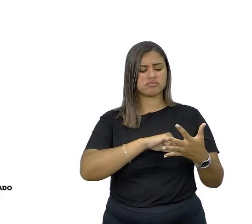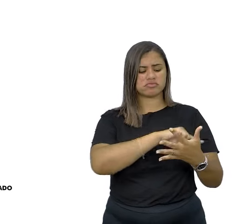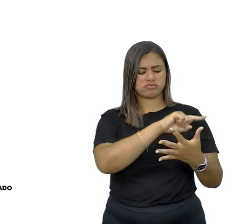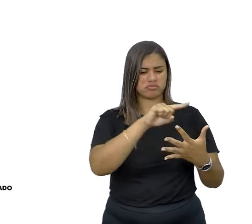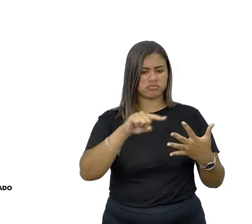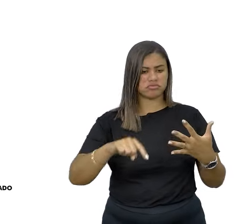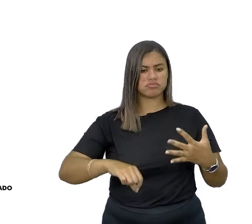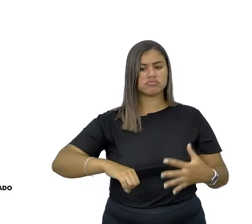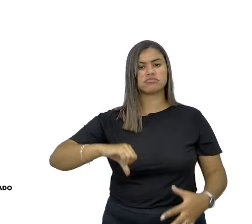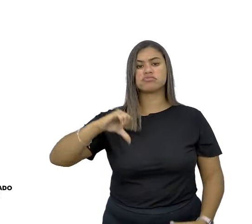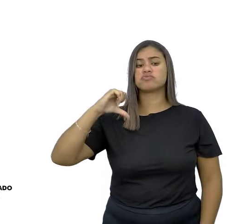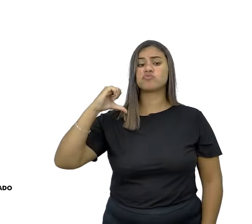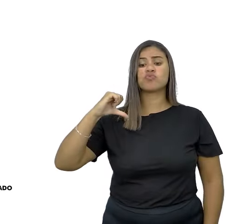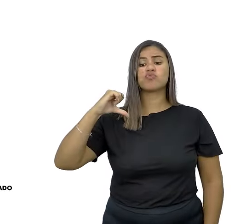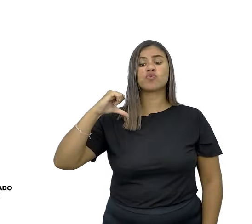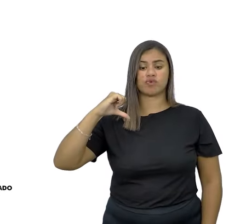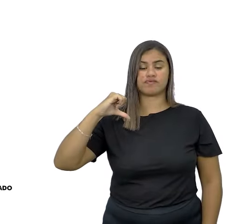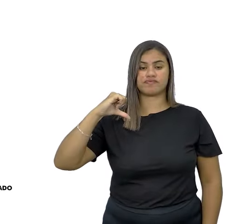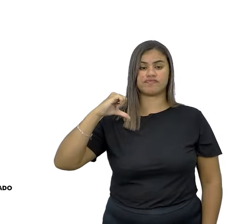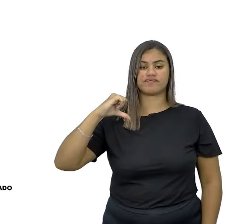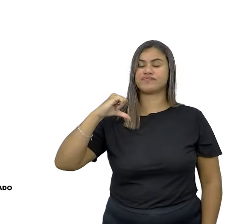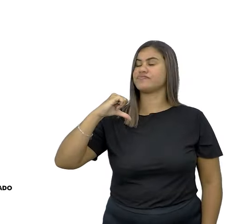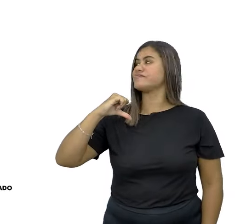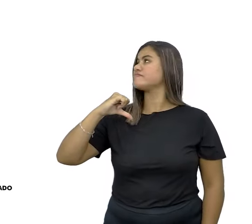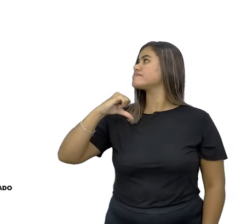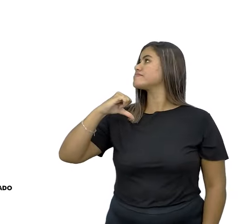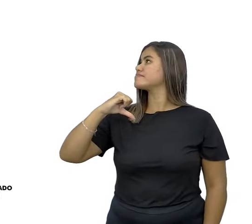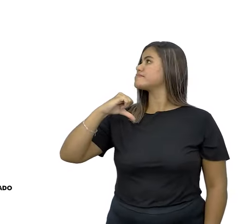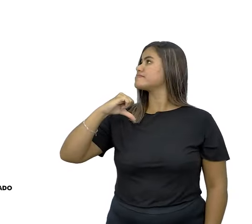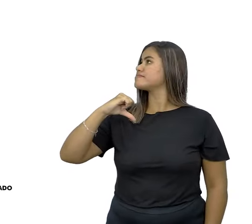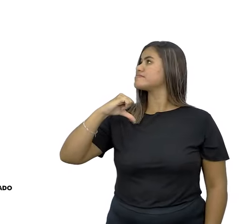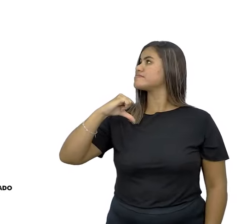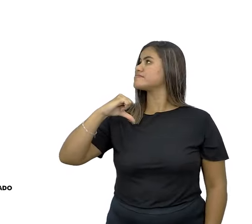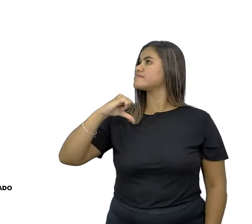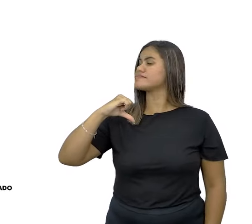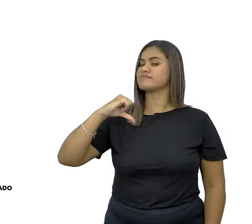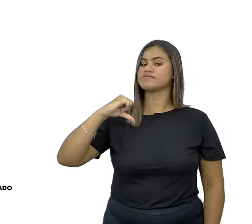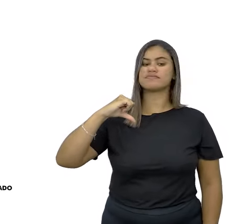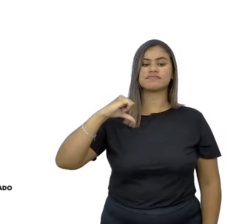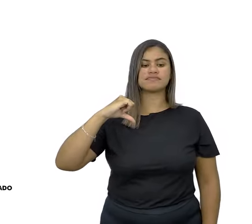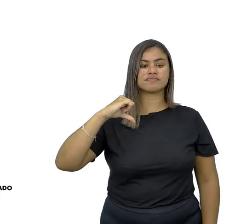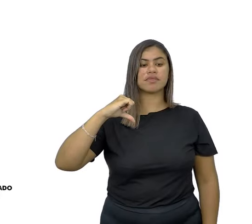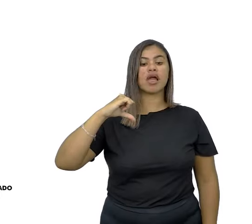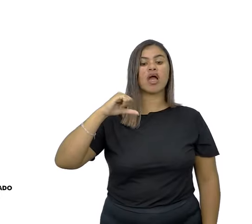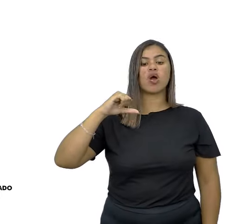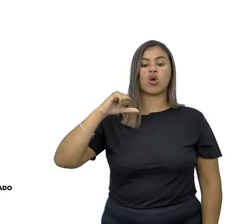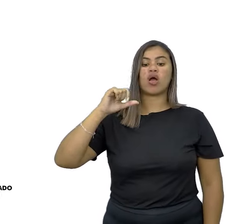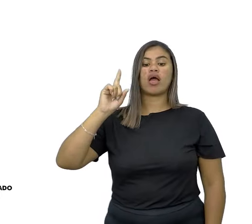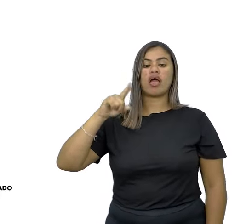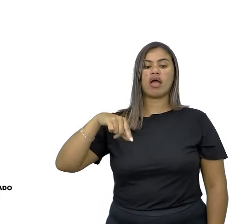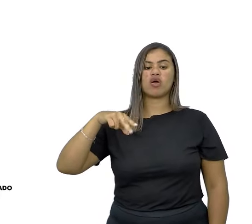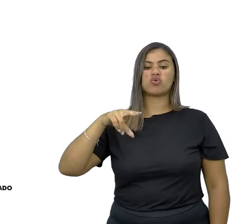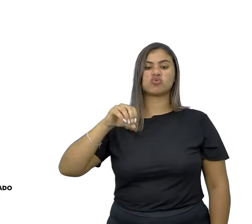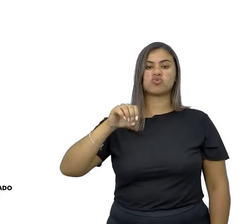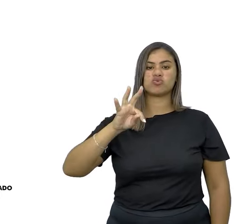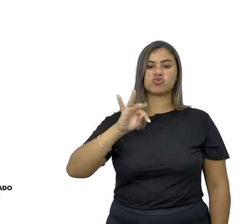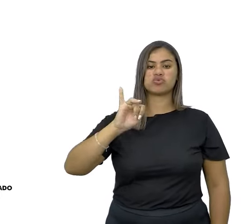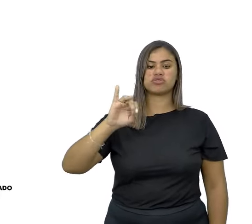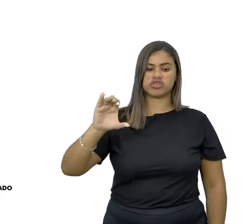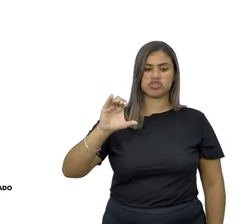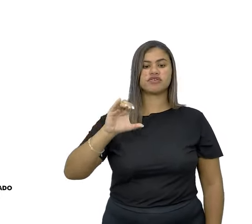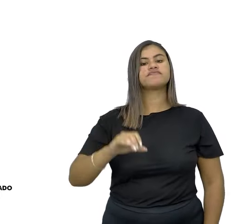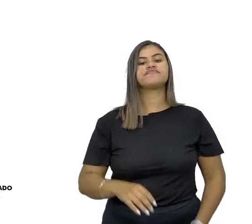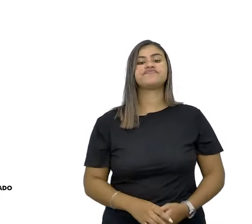da resolução de problema? Nós temos 9 etapas de acordo com a ONU TIC, né? Nós vamos trabalhar